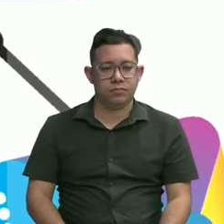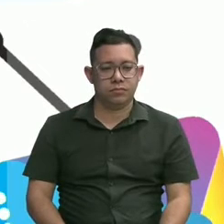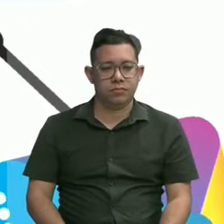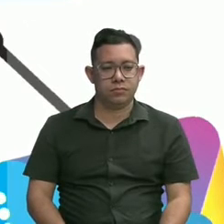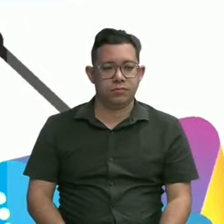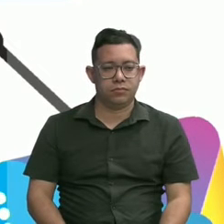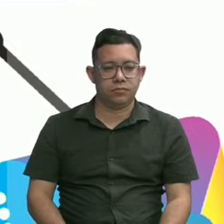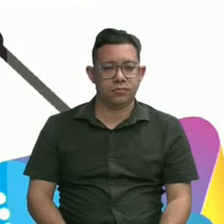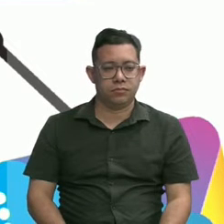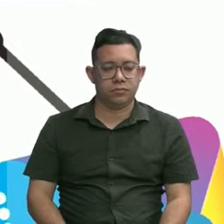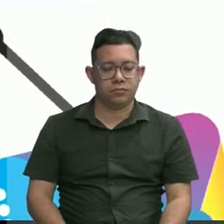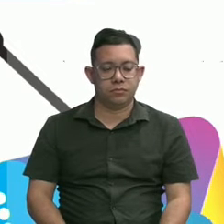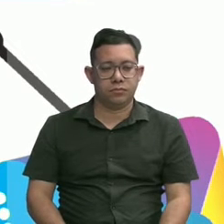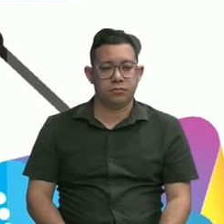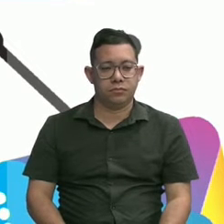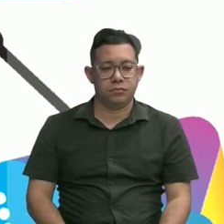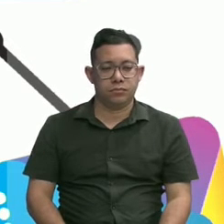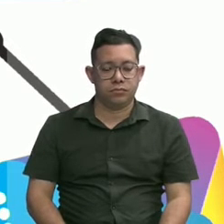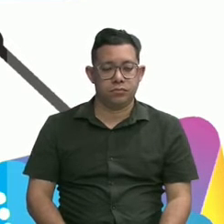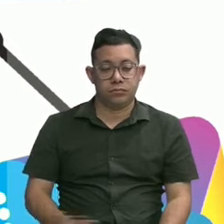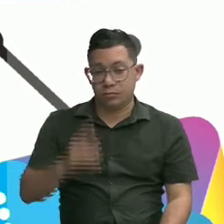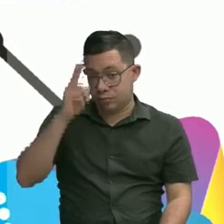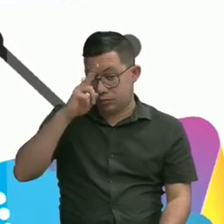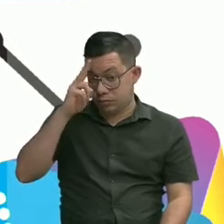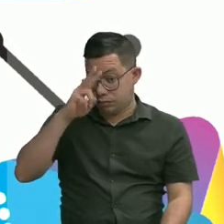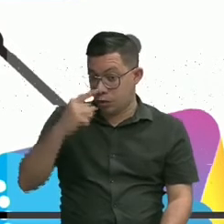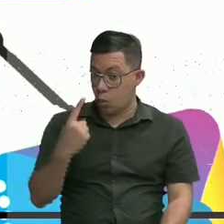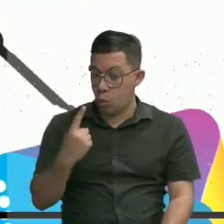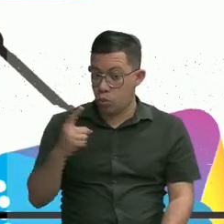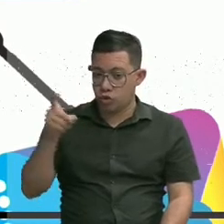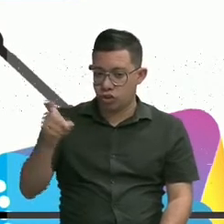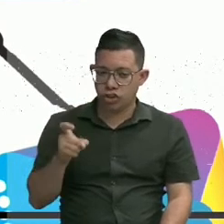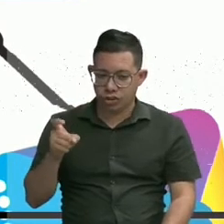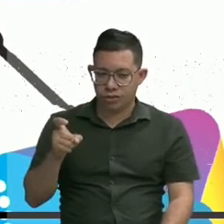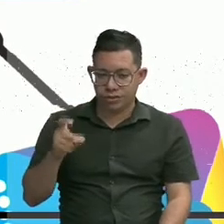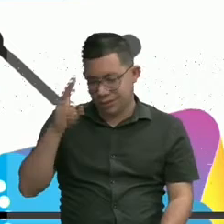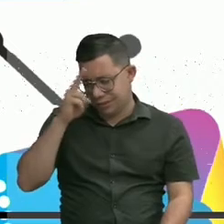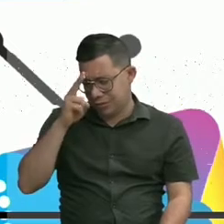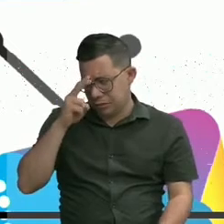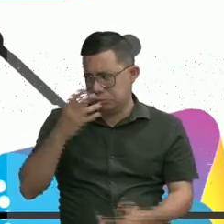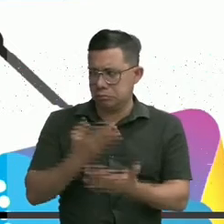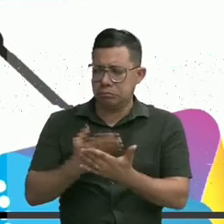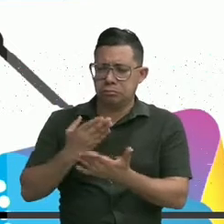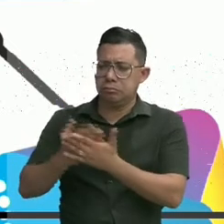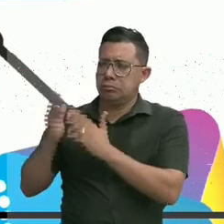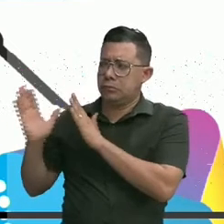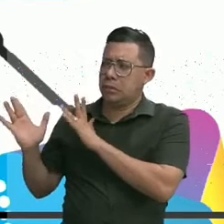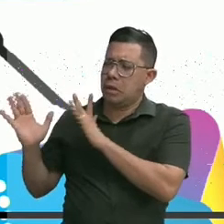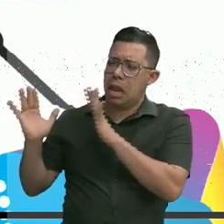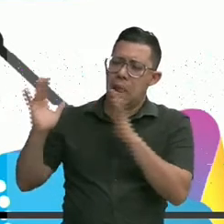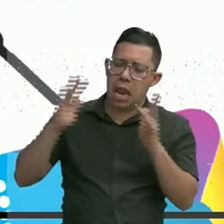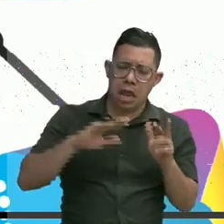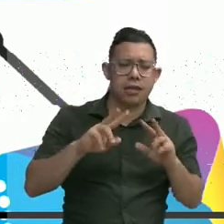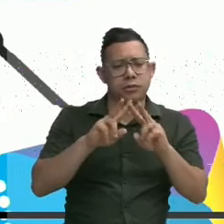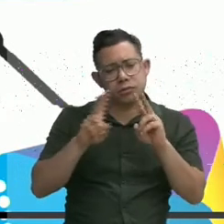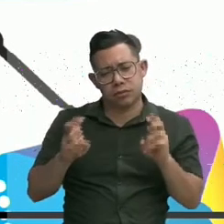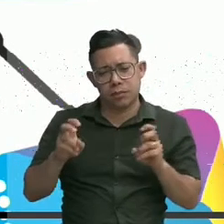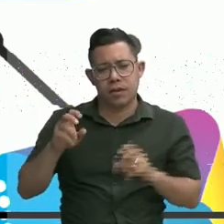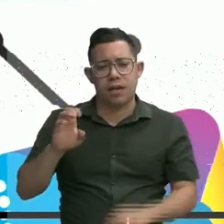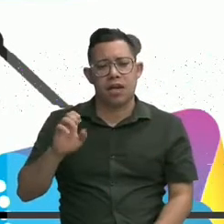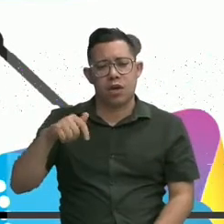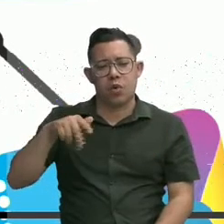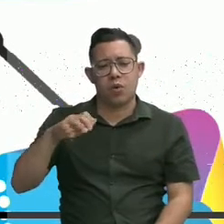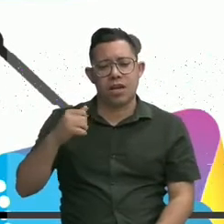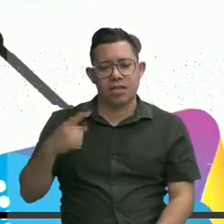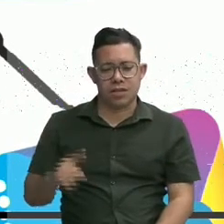quando o expoente fica invisível é um lembra gente que a gente tratou disso até nas aulas que a gente falou de equação do primeiro